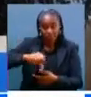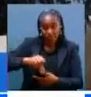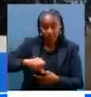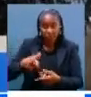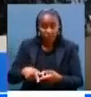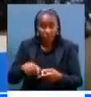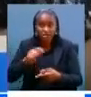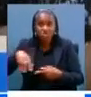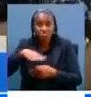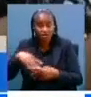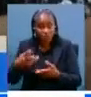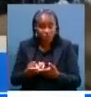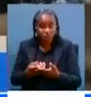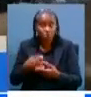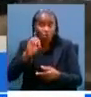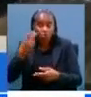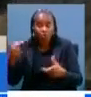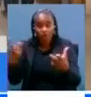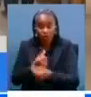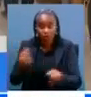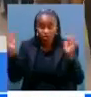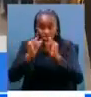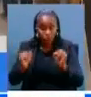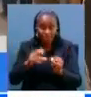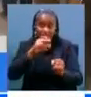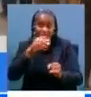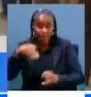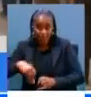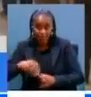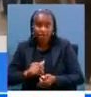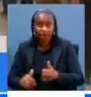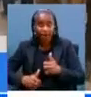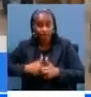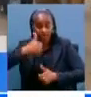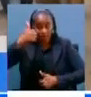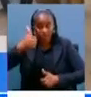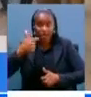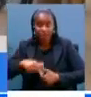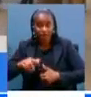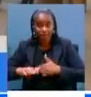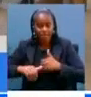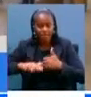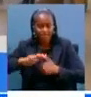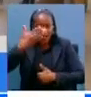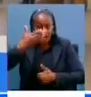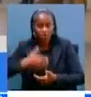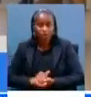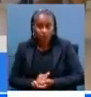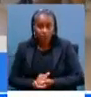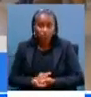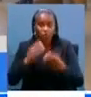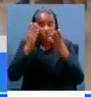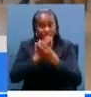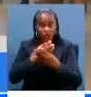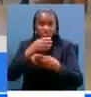os passos da restauração ou para compras o internacional-rs x praia ganha é esta a melhor pontuada perdão no processo do